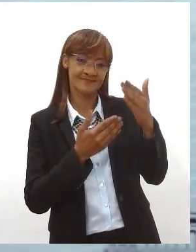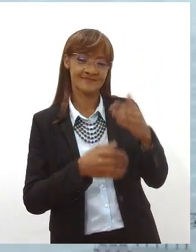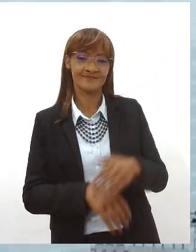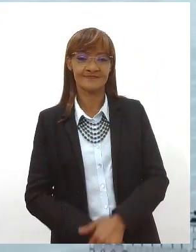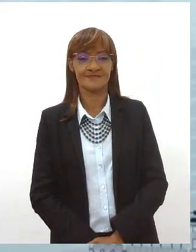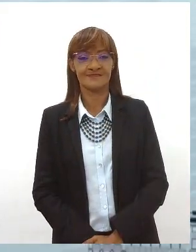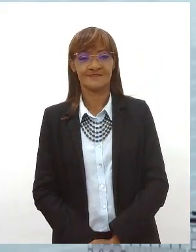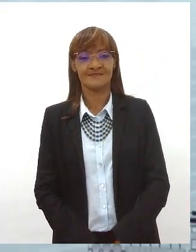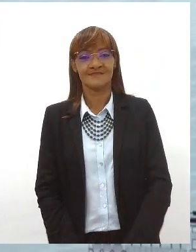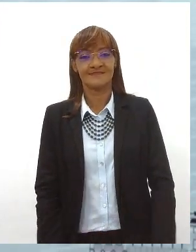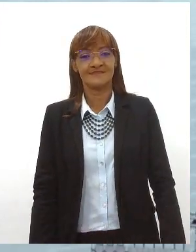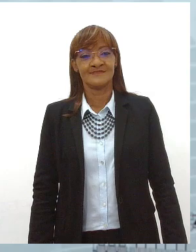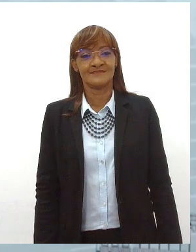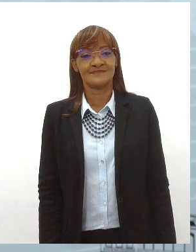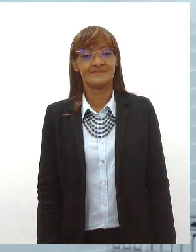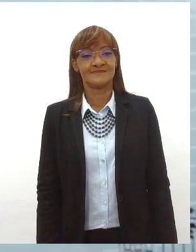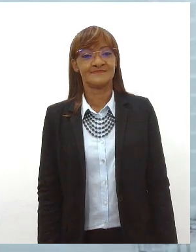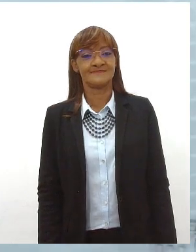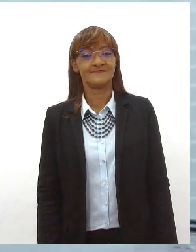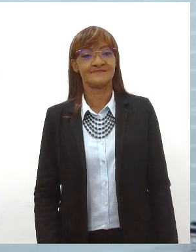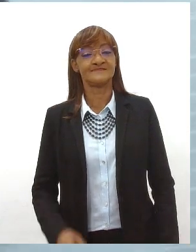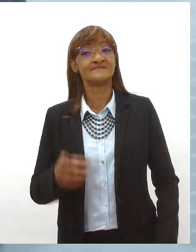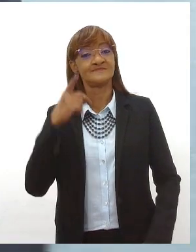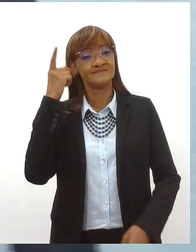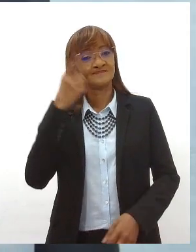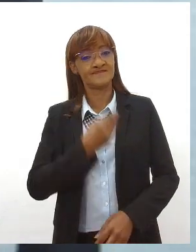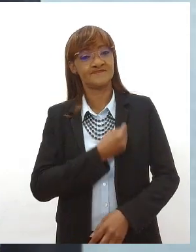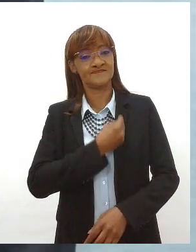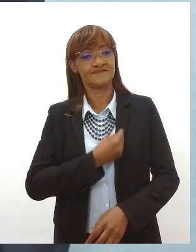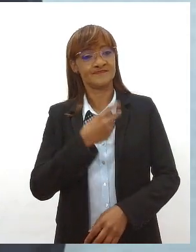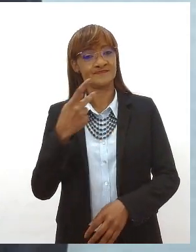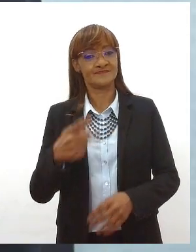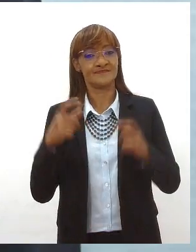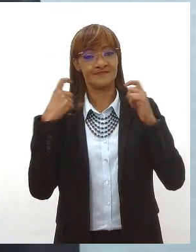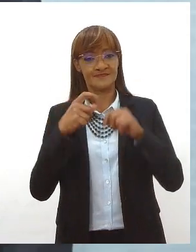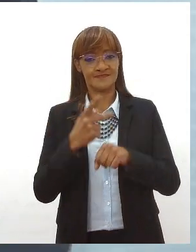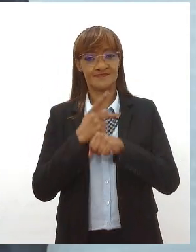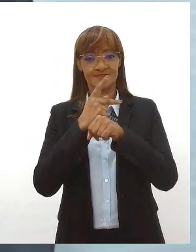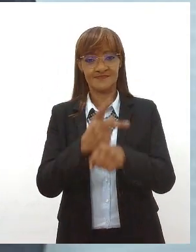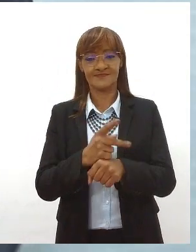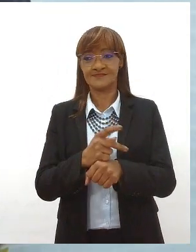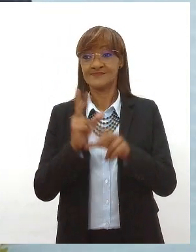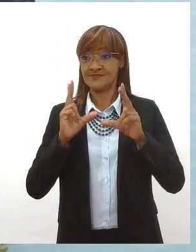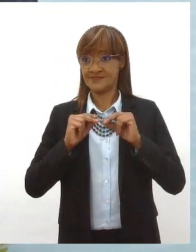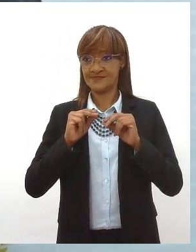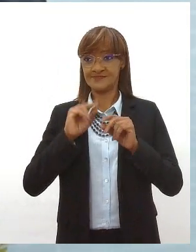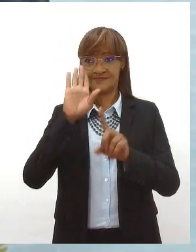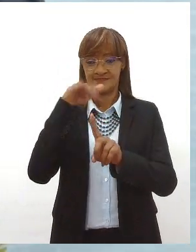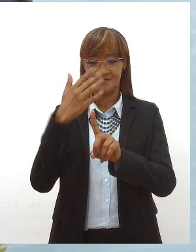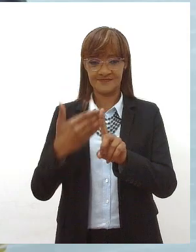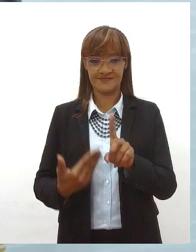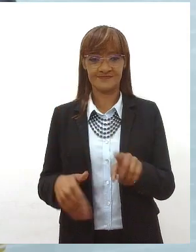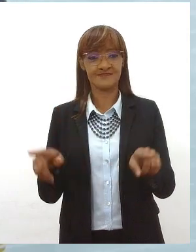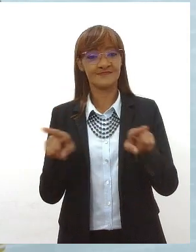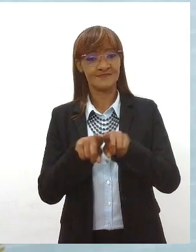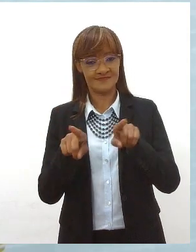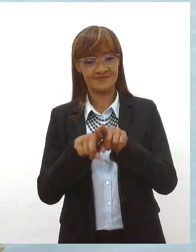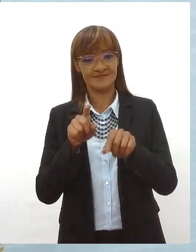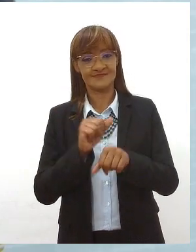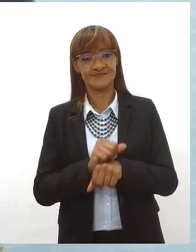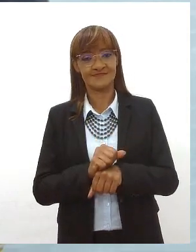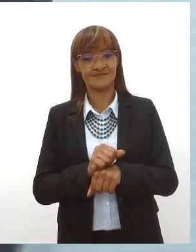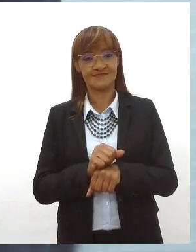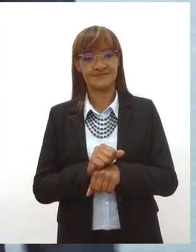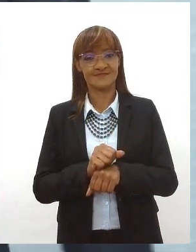Áurea Ribeiro, vai participar daqui a pouquinho da entrega da medalha e será uma das homenageadas também com a deputada, a medalha da deputada Quintina Diniz. Vamos dar uma olhadinha no plenário